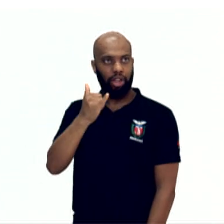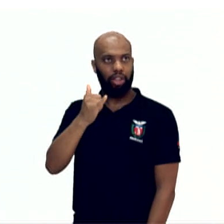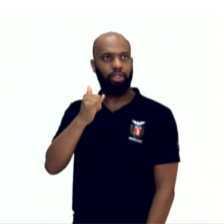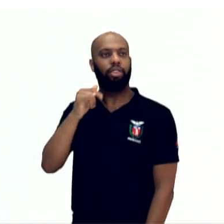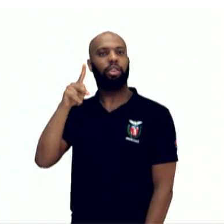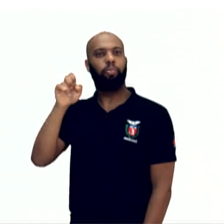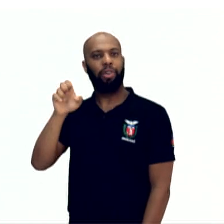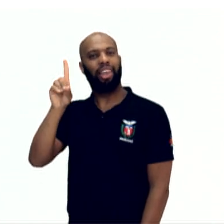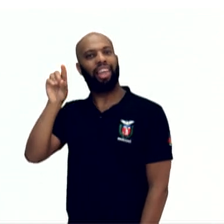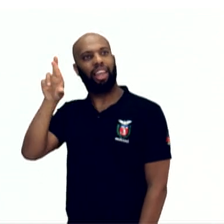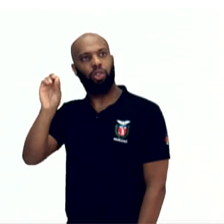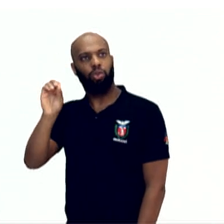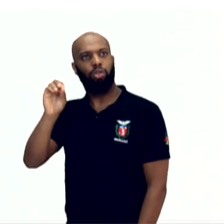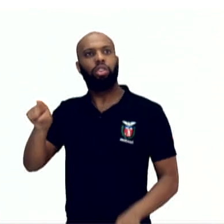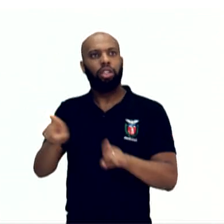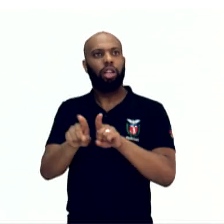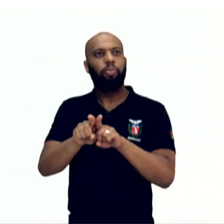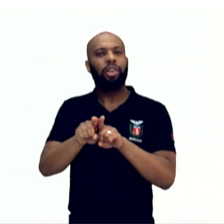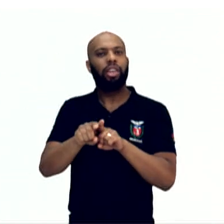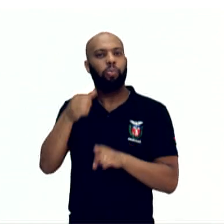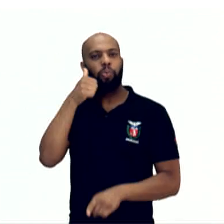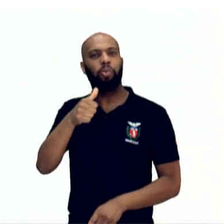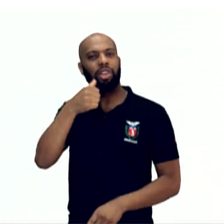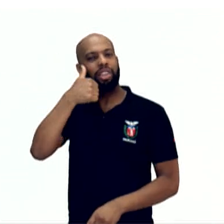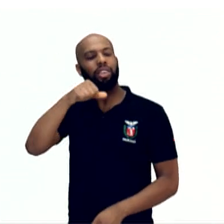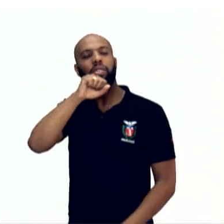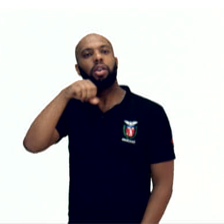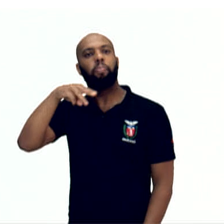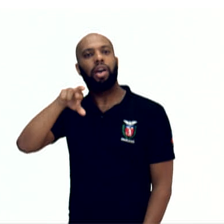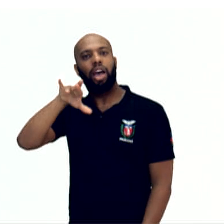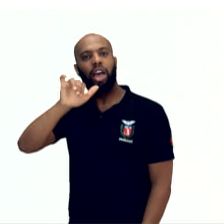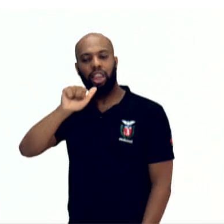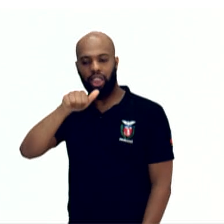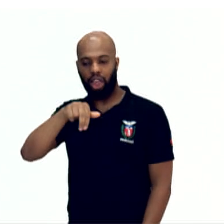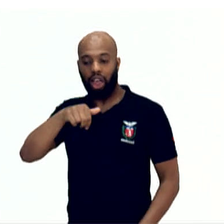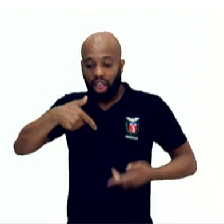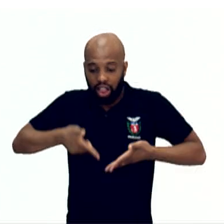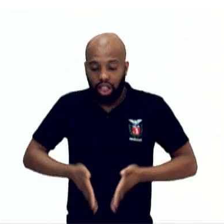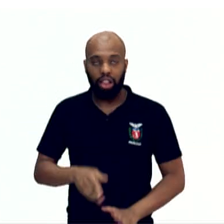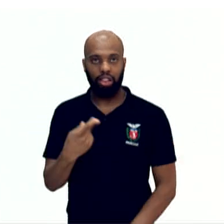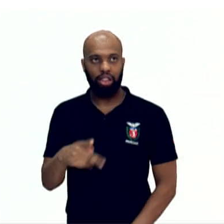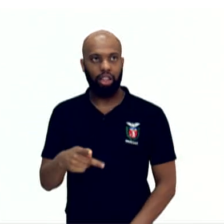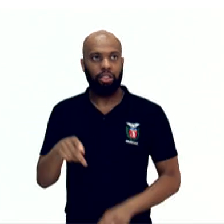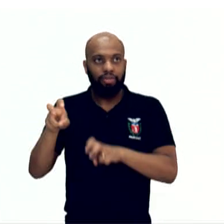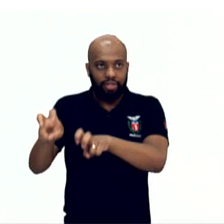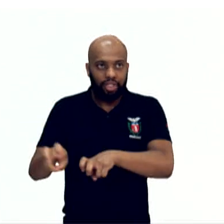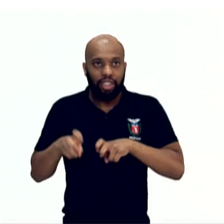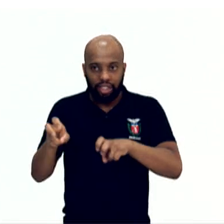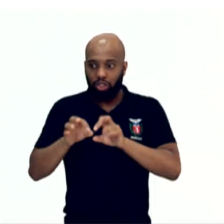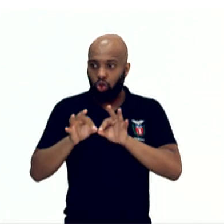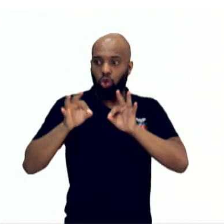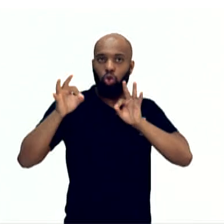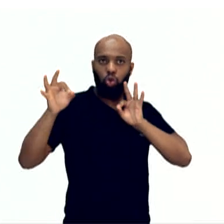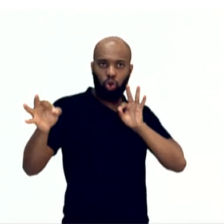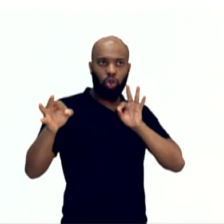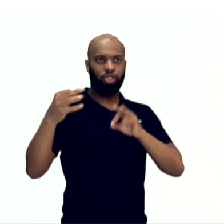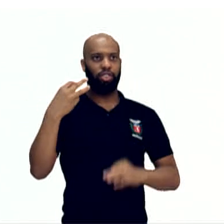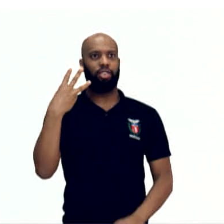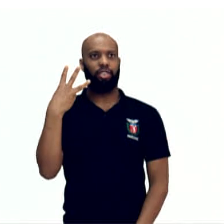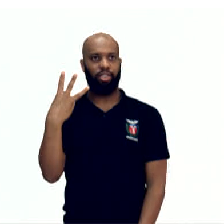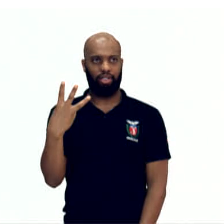da Silva, nasci aqui, no sítio denominado Serra de Santana, que dista 3 léguas da cidade de Assaré.